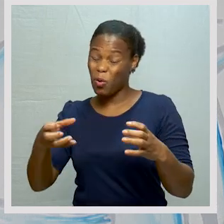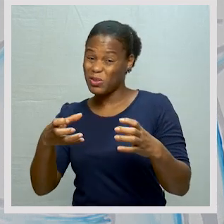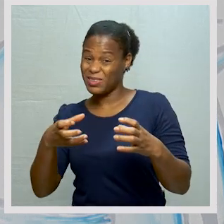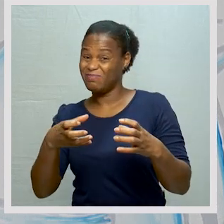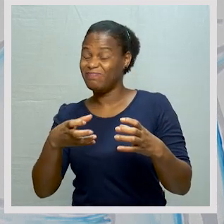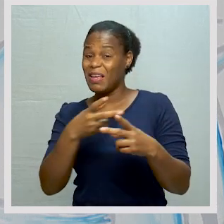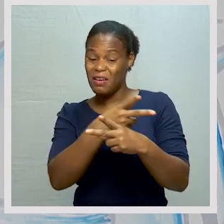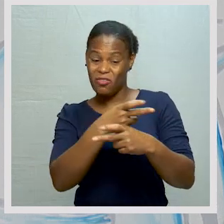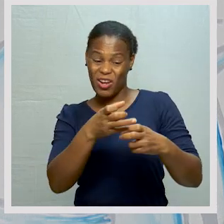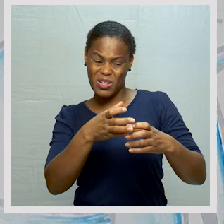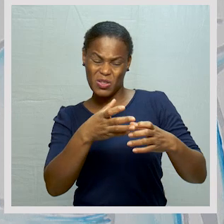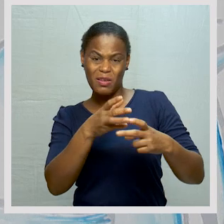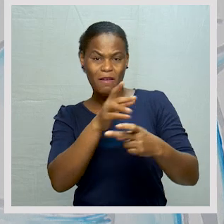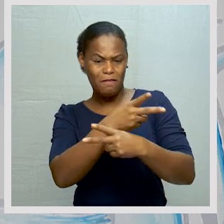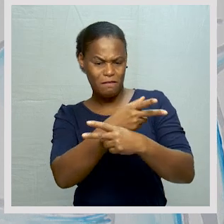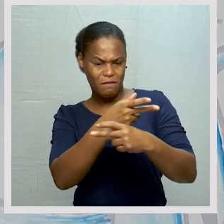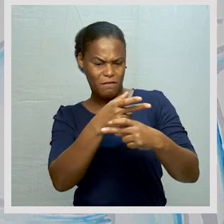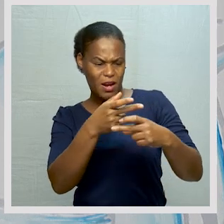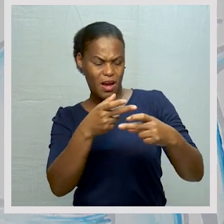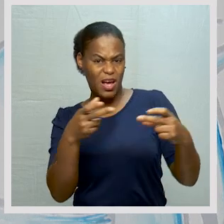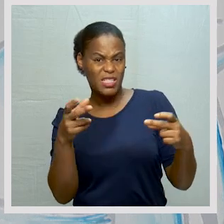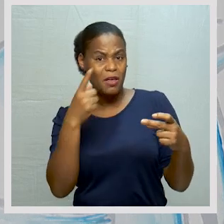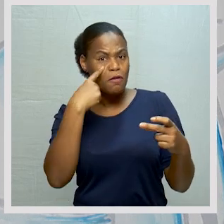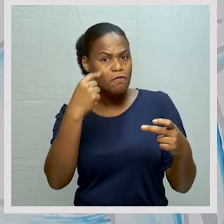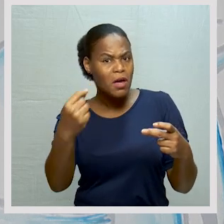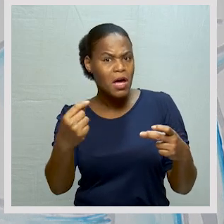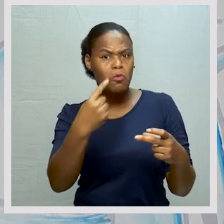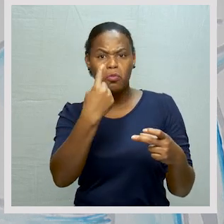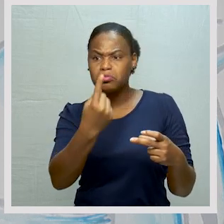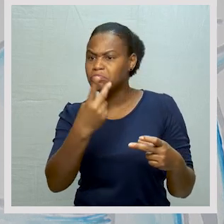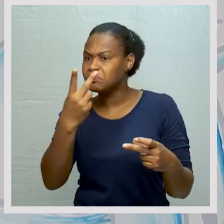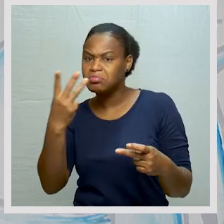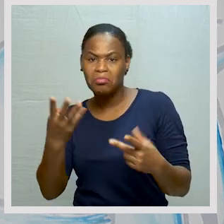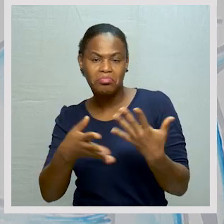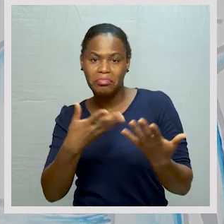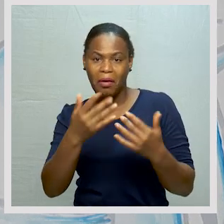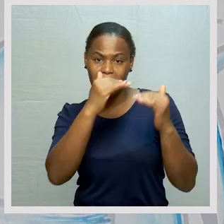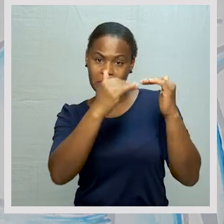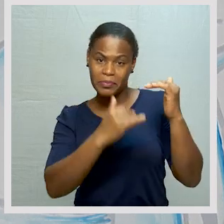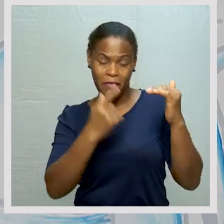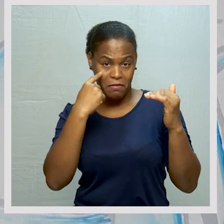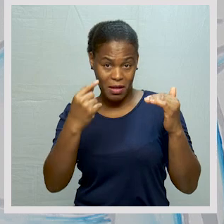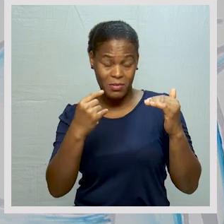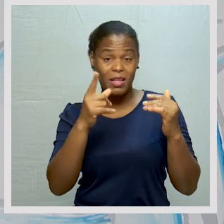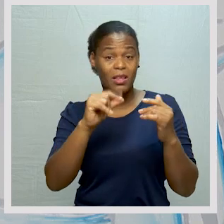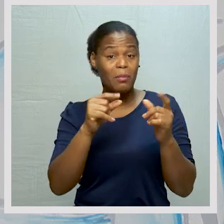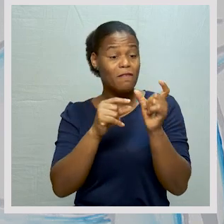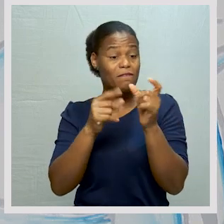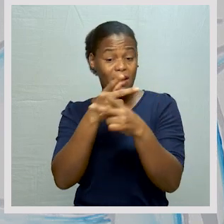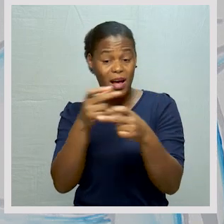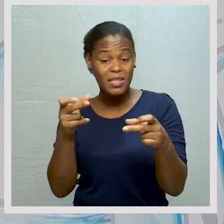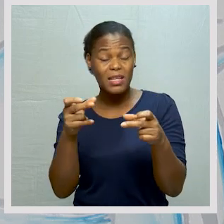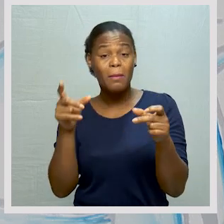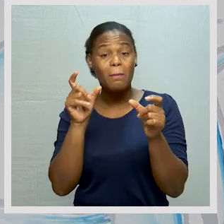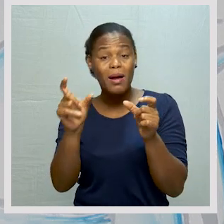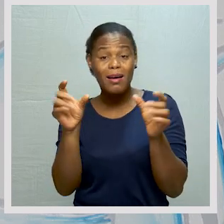compostas são frases que têm mais de um verbo conjugado estas frases vêm ligadas